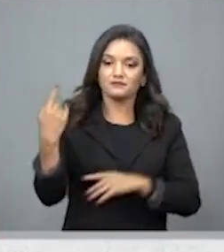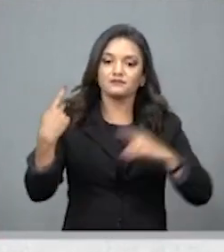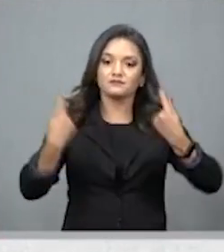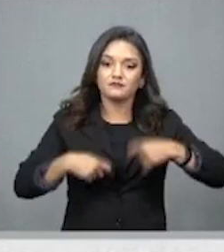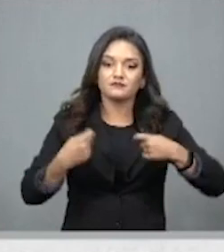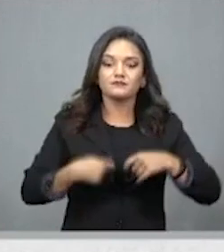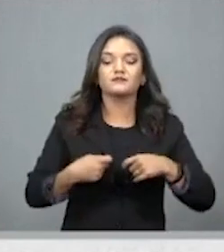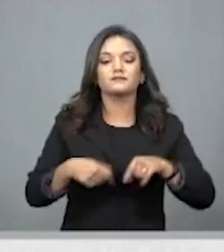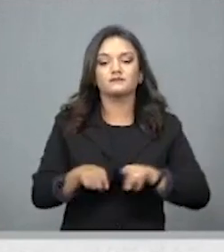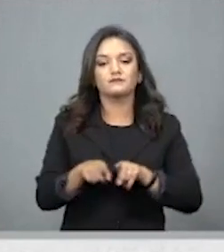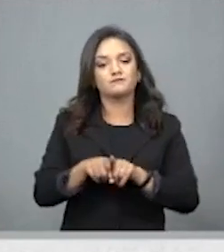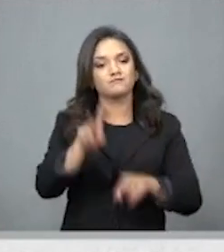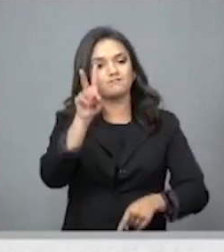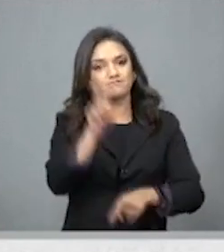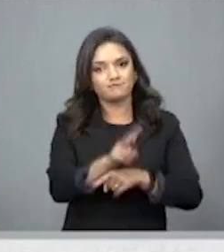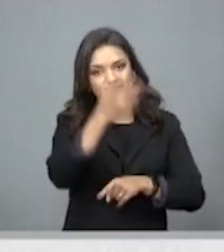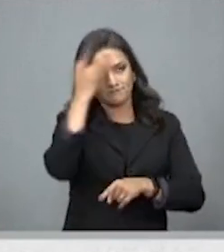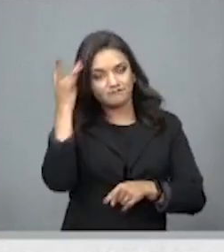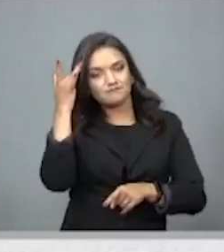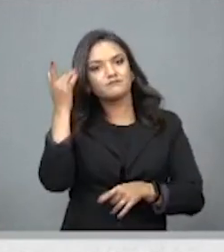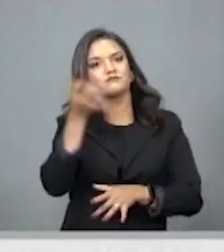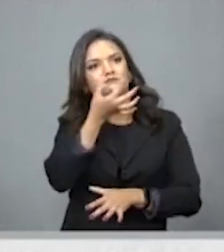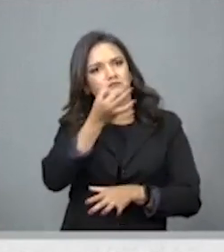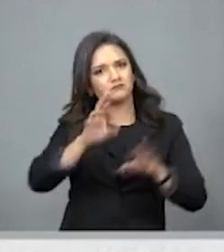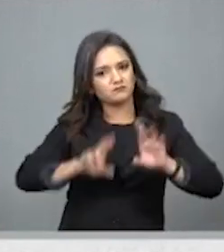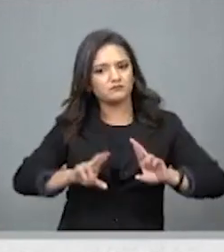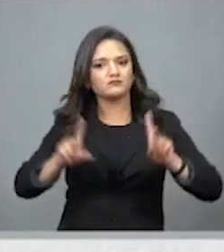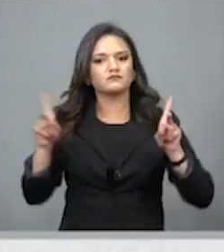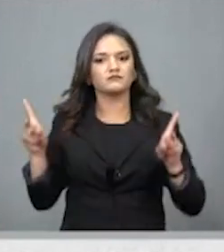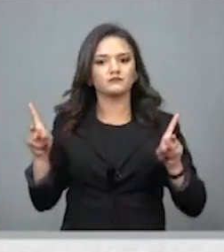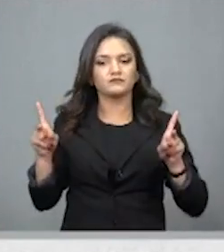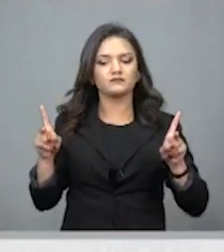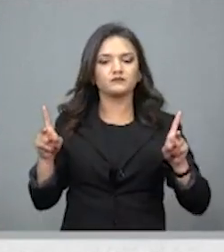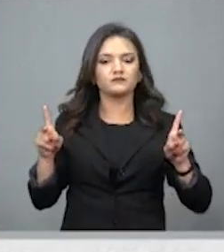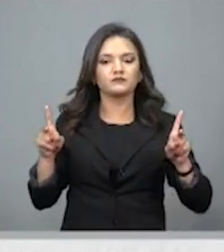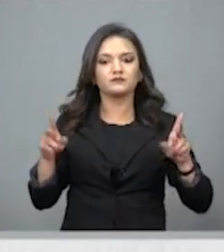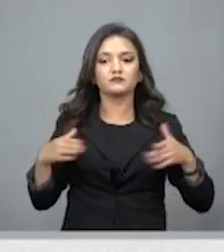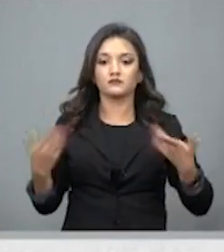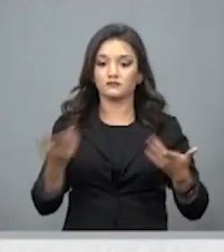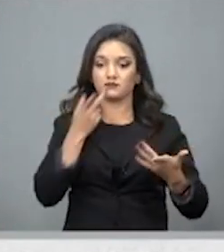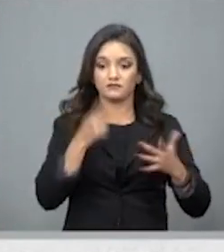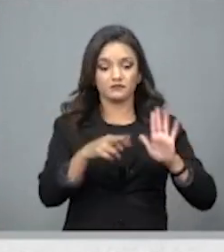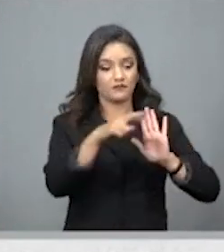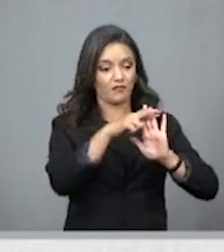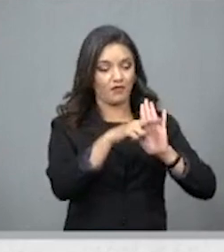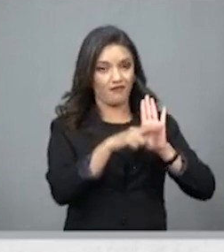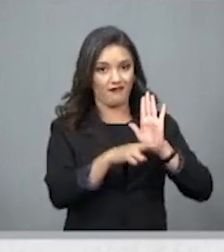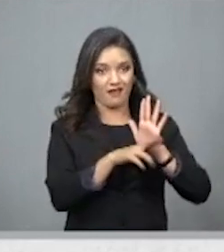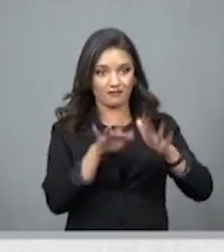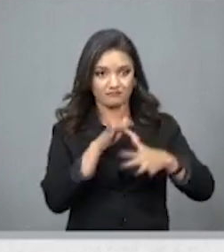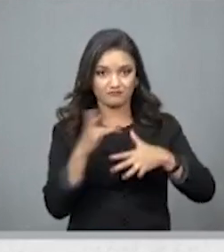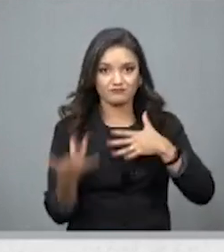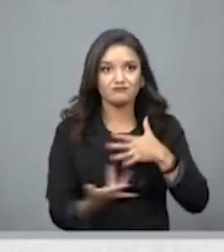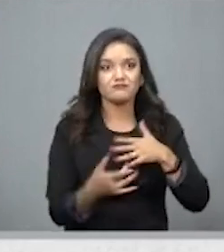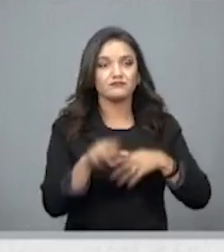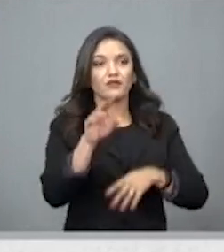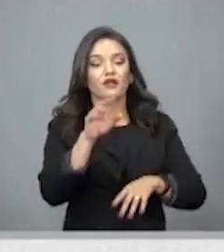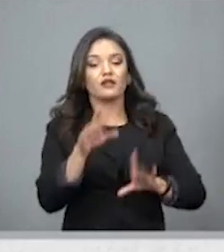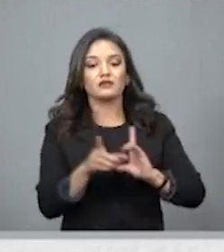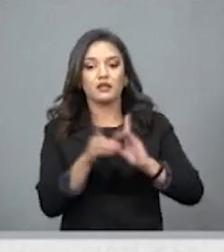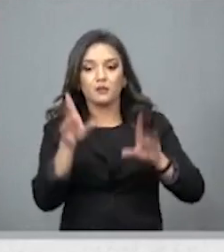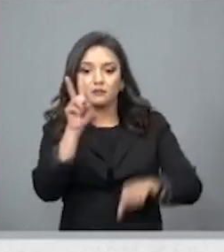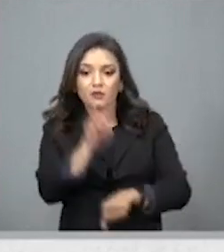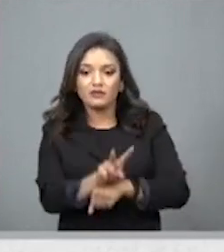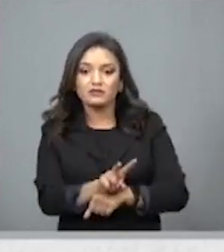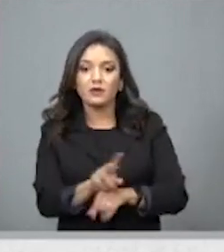proteger sobretudo quem pensa diferente tanto quando se fala em regulação da rede proteção da Democracia ninguém